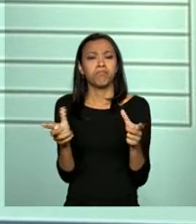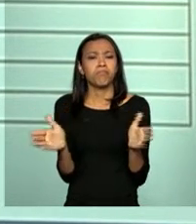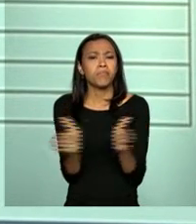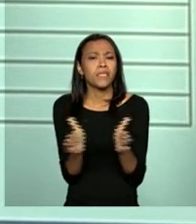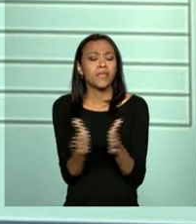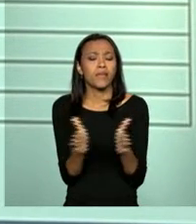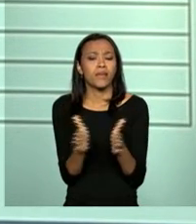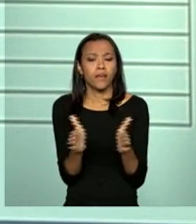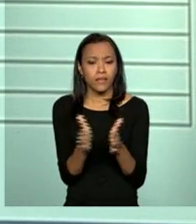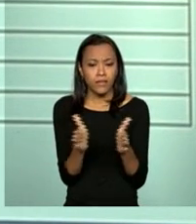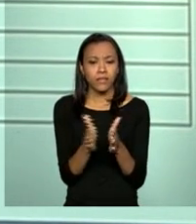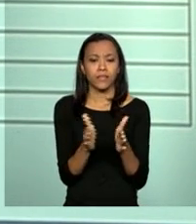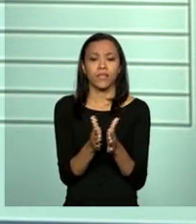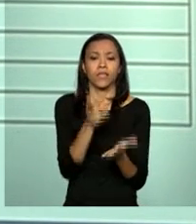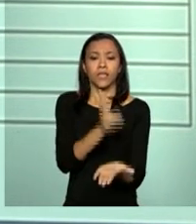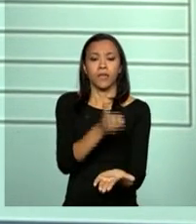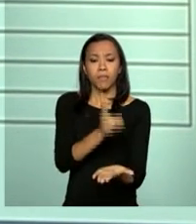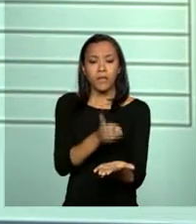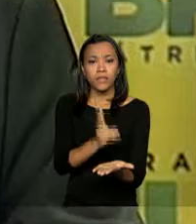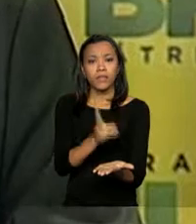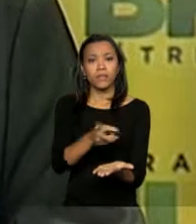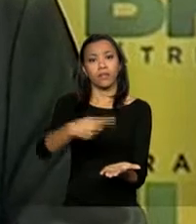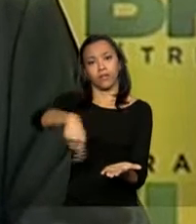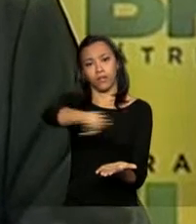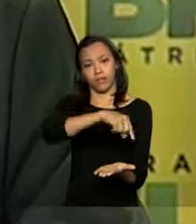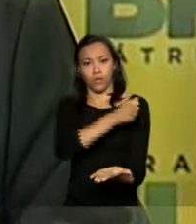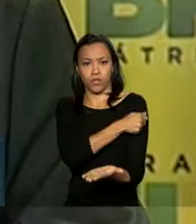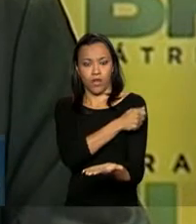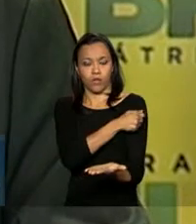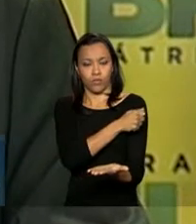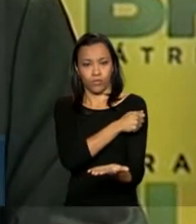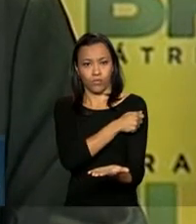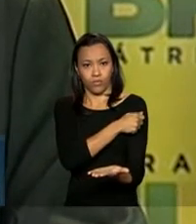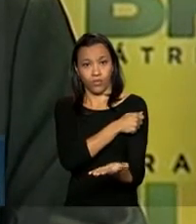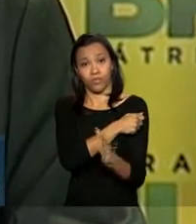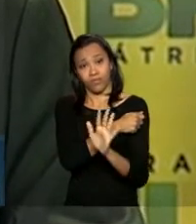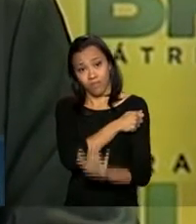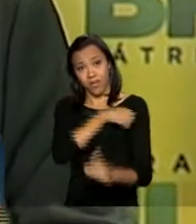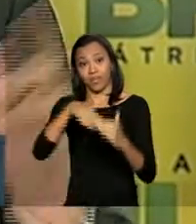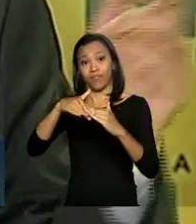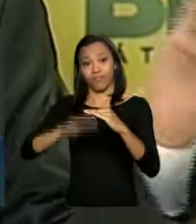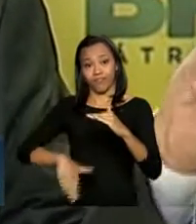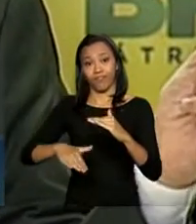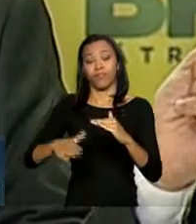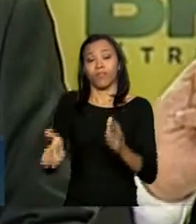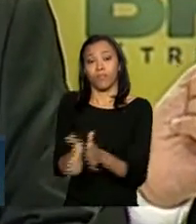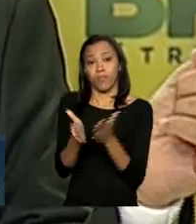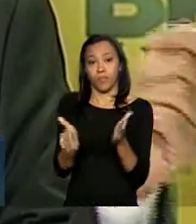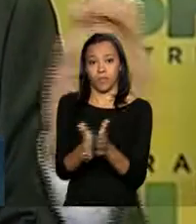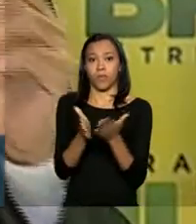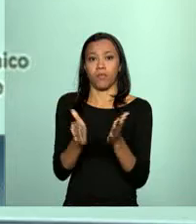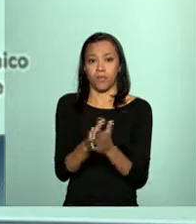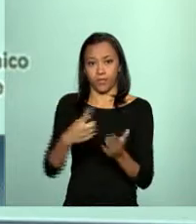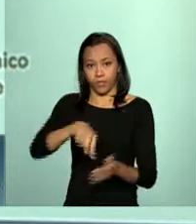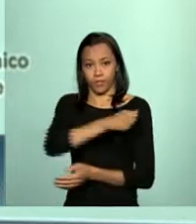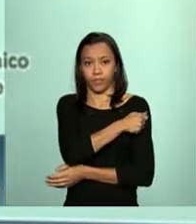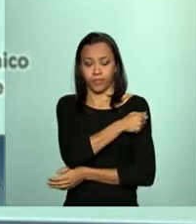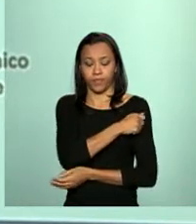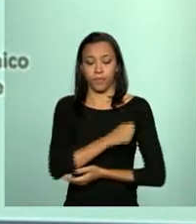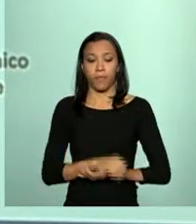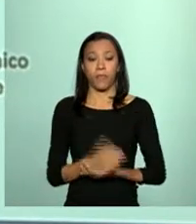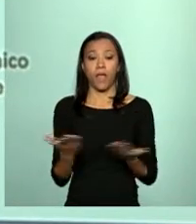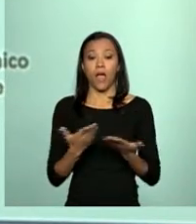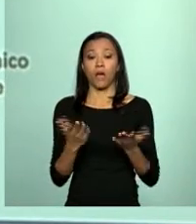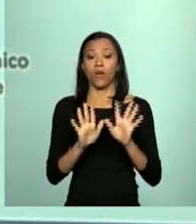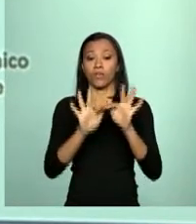que mantêm os seus alunos e de nível novamente socioeconômico baixo, muito baixo. Pode passar? Agora eu queria